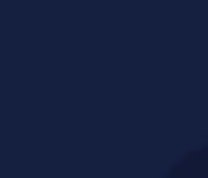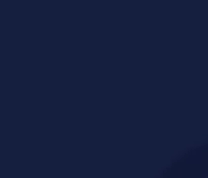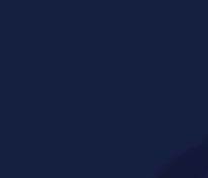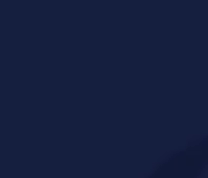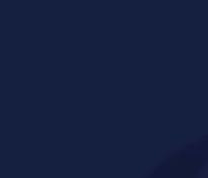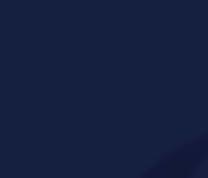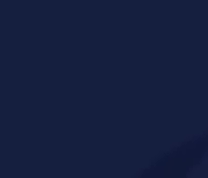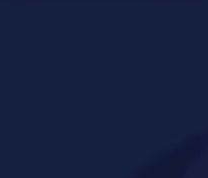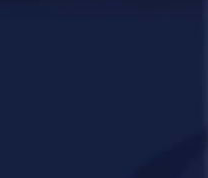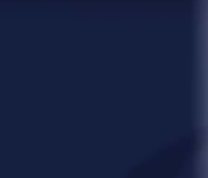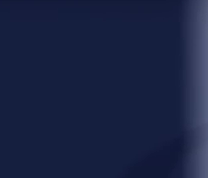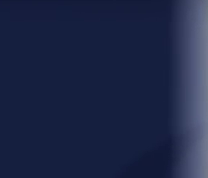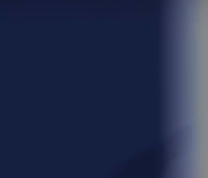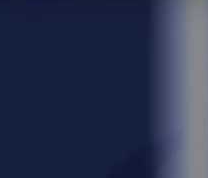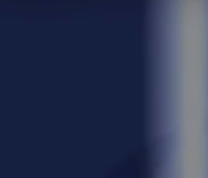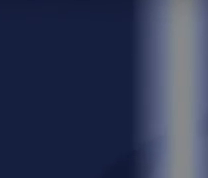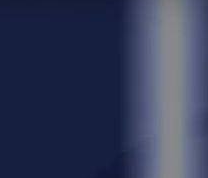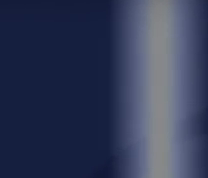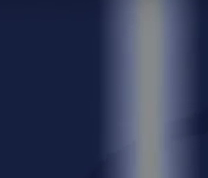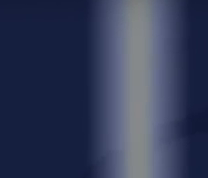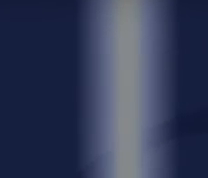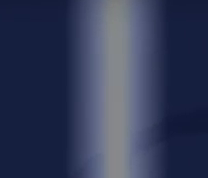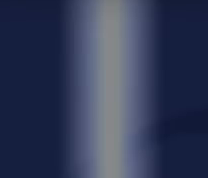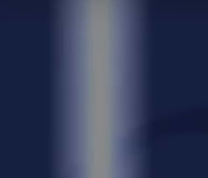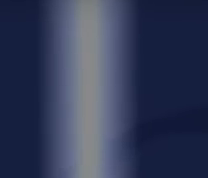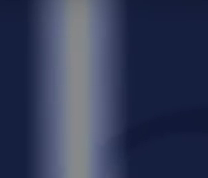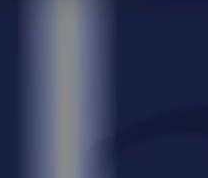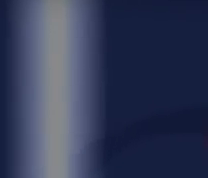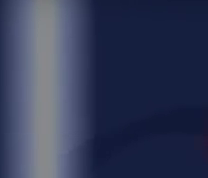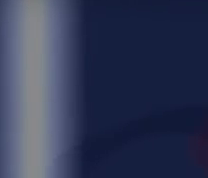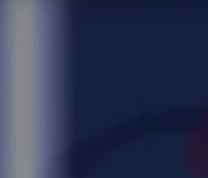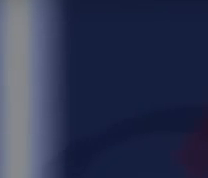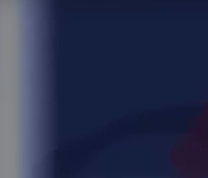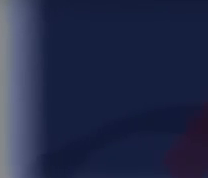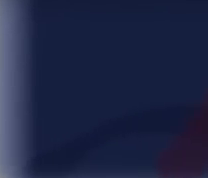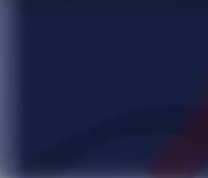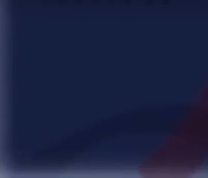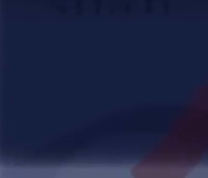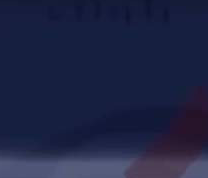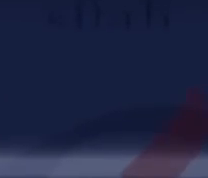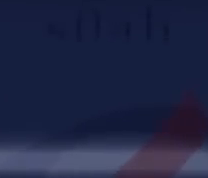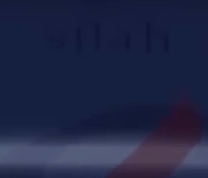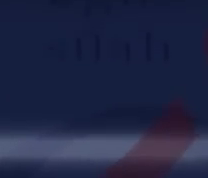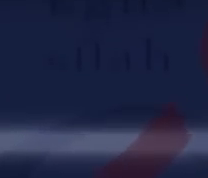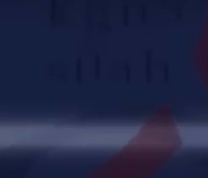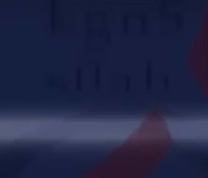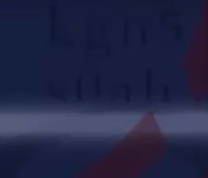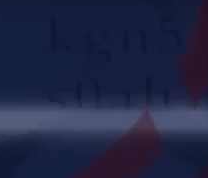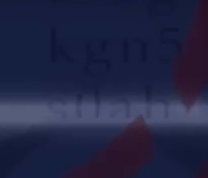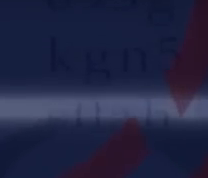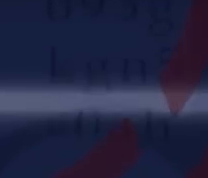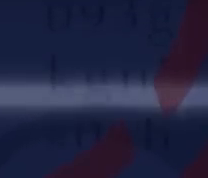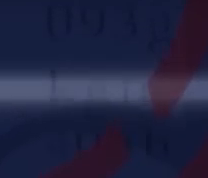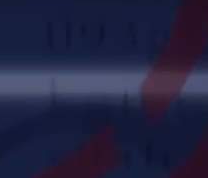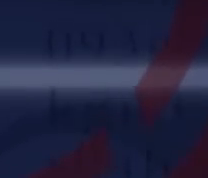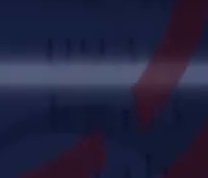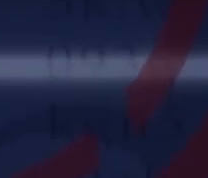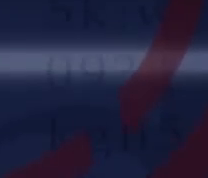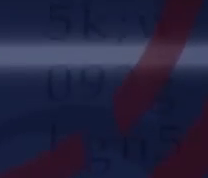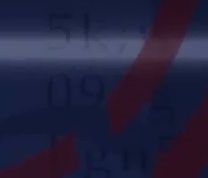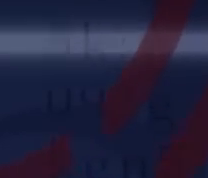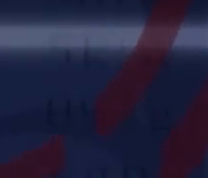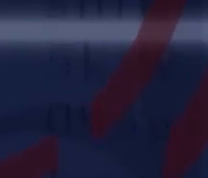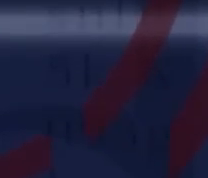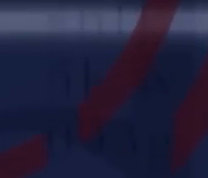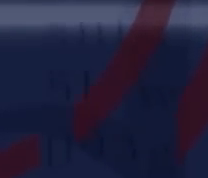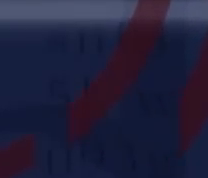Você que acompanha a programação da TV Câmara Guarulhos, sexta-feira tem Câmara em Pauta inédito para você. Então já sabe, depois do